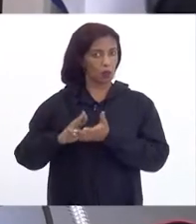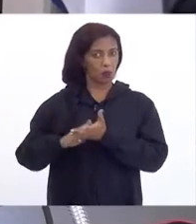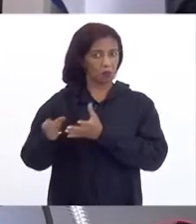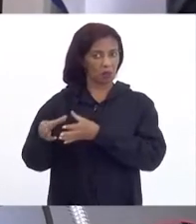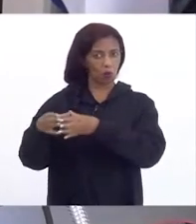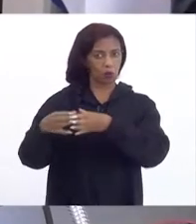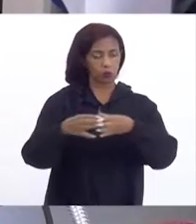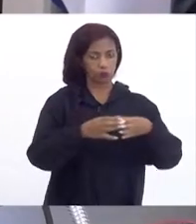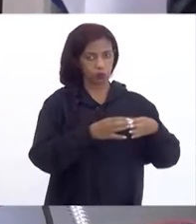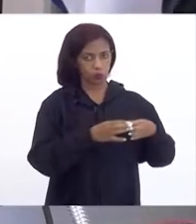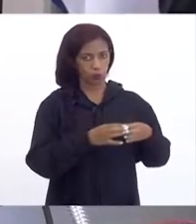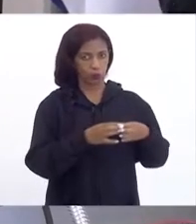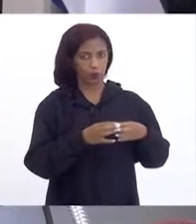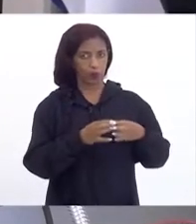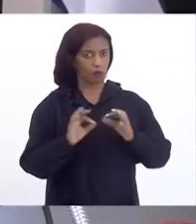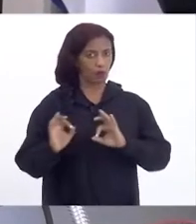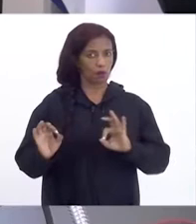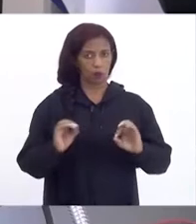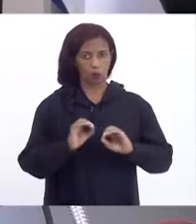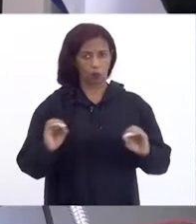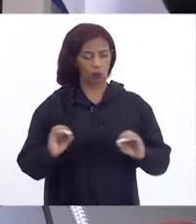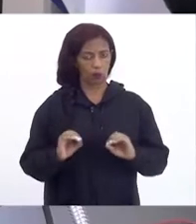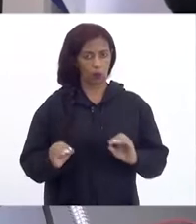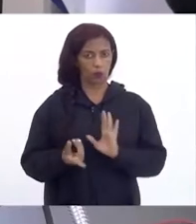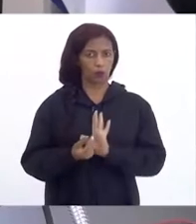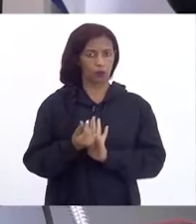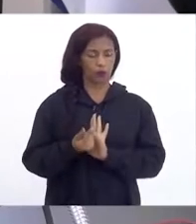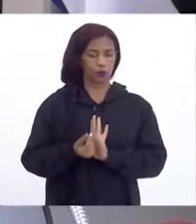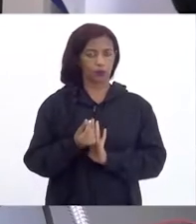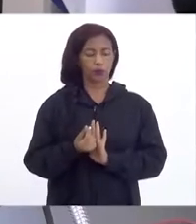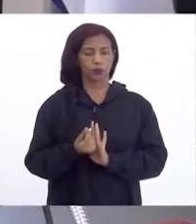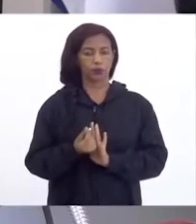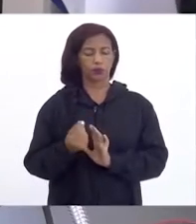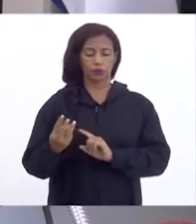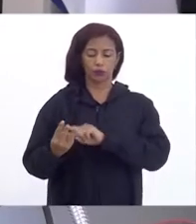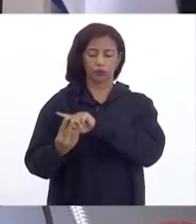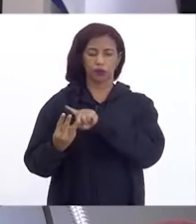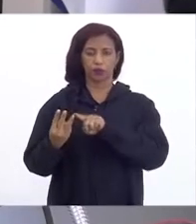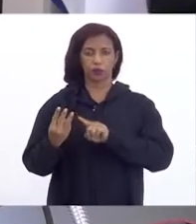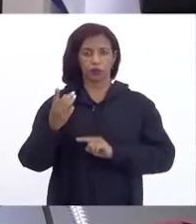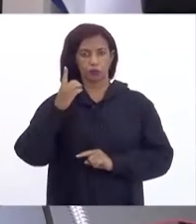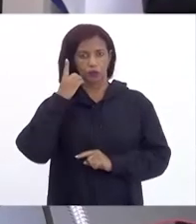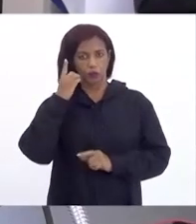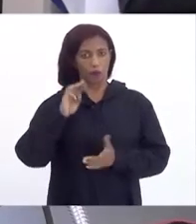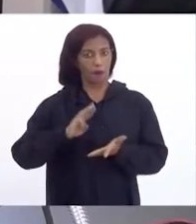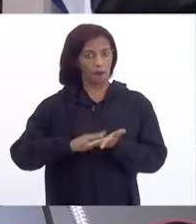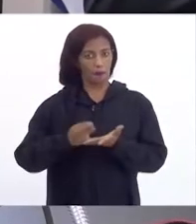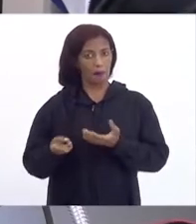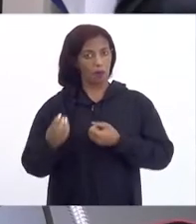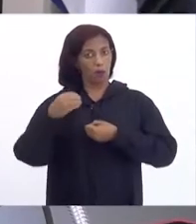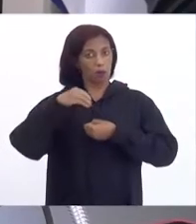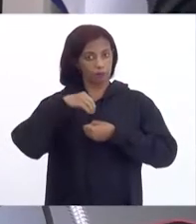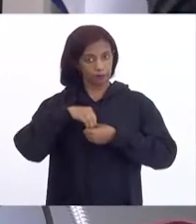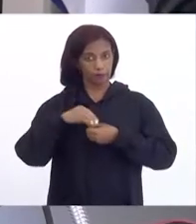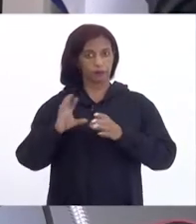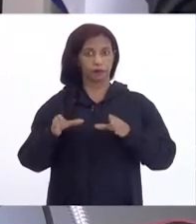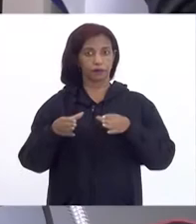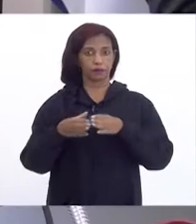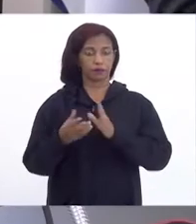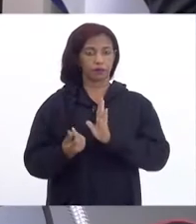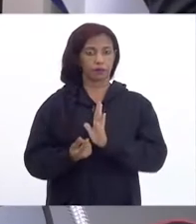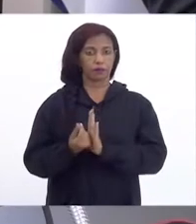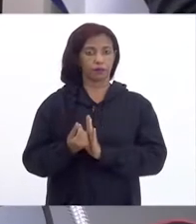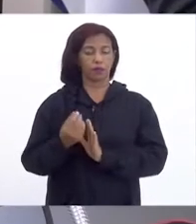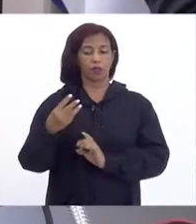comissões de tributação e orçamento, três deputados membros da comissão de tributação e